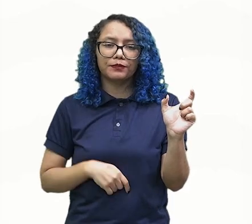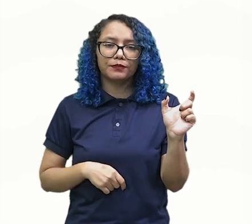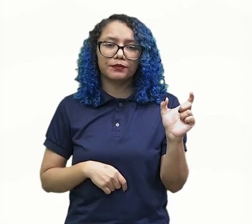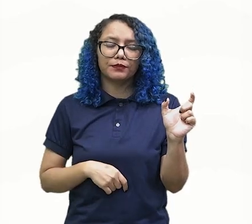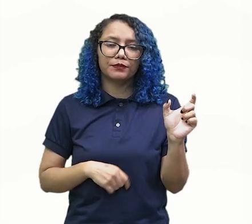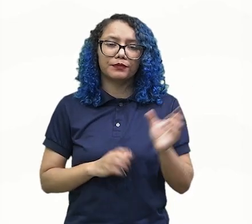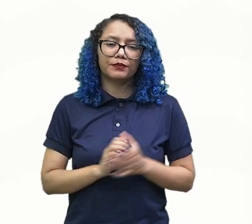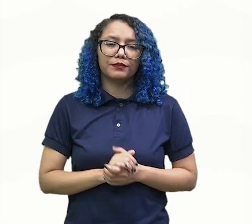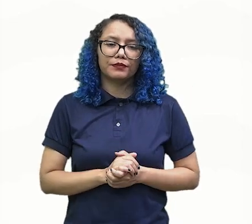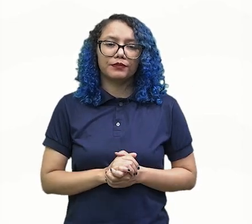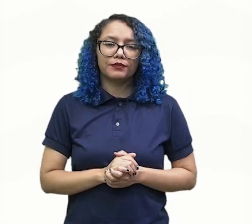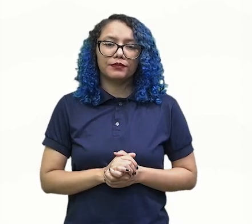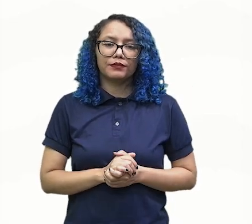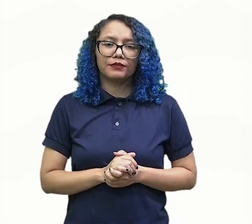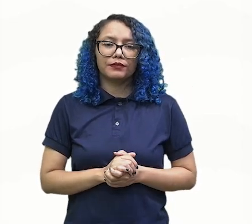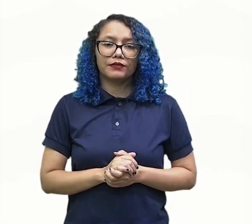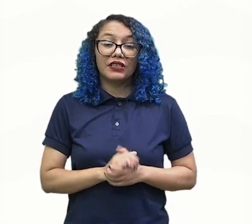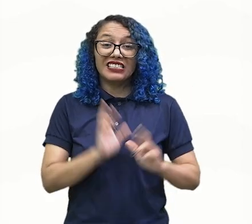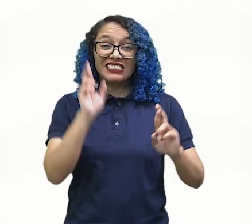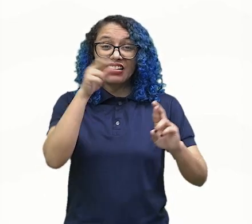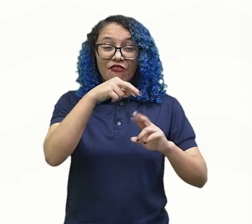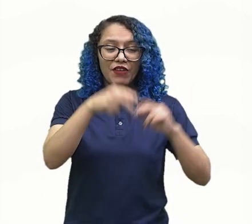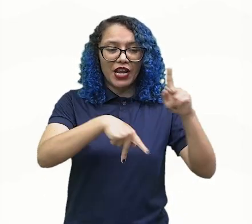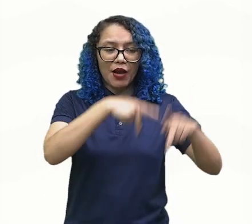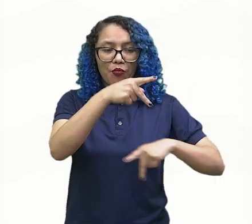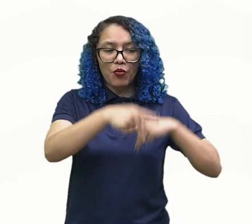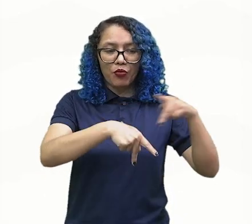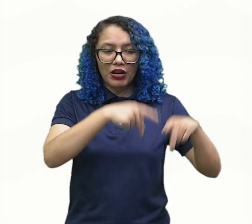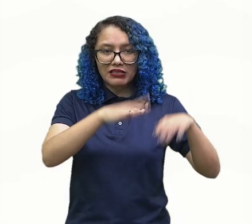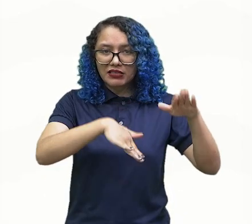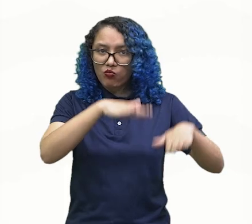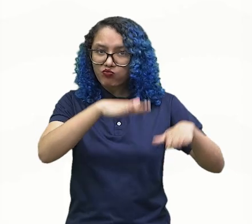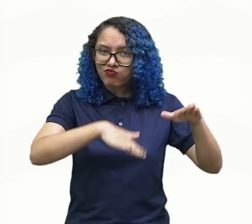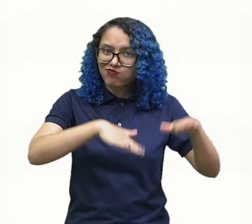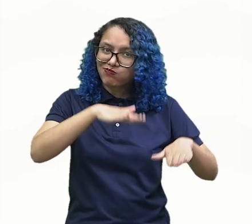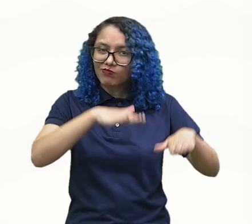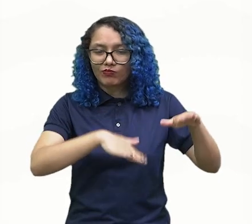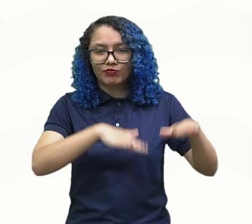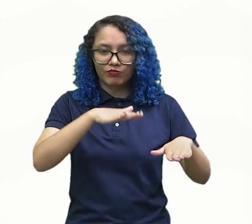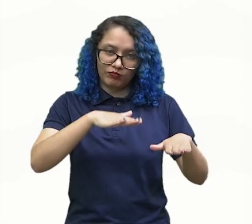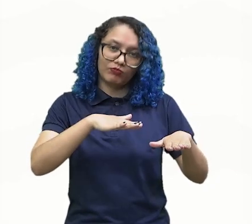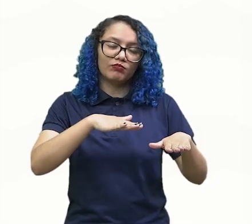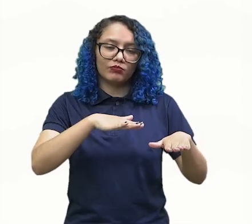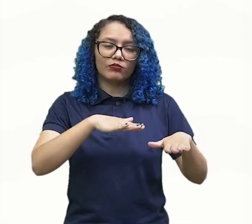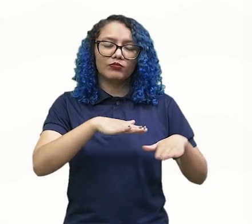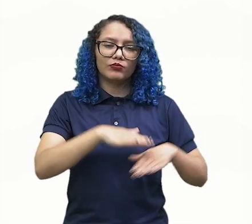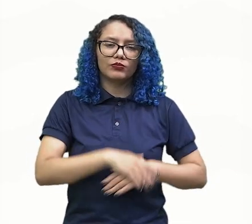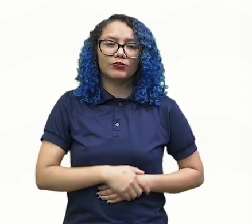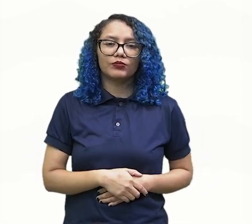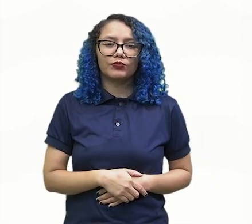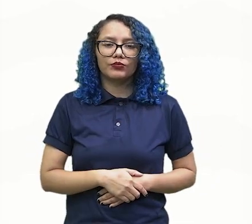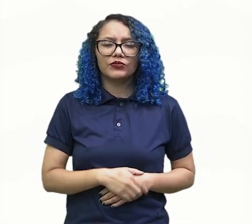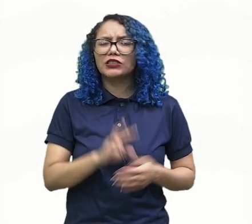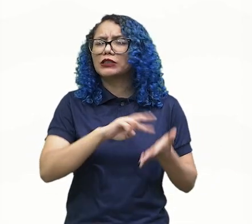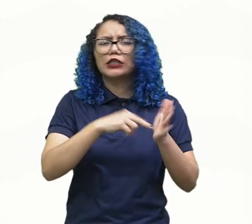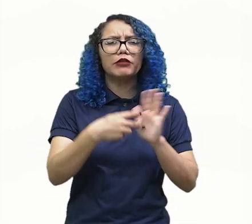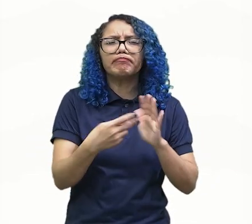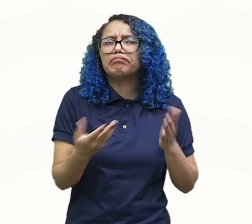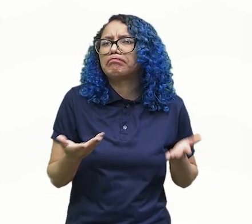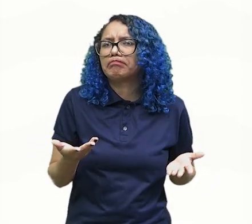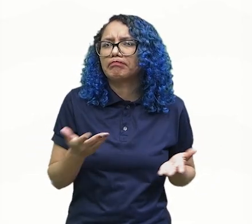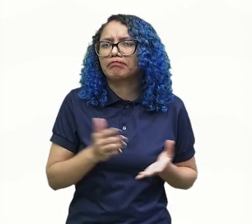sendo considerado a sua população relativa. Então, vai ter uma elevada população relativa. O que que